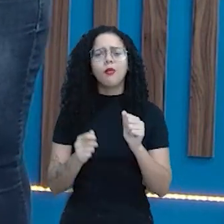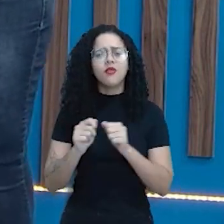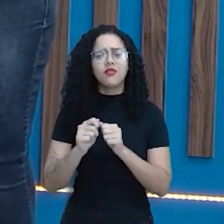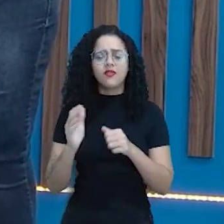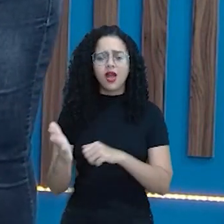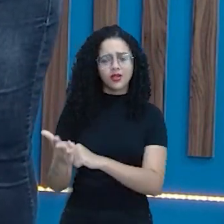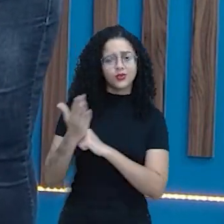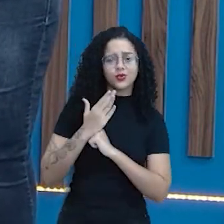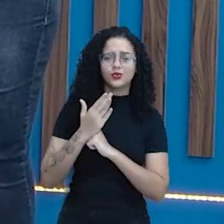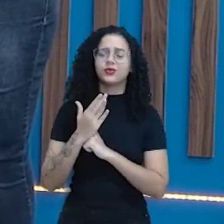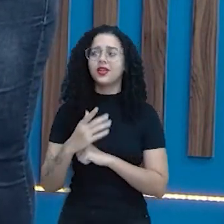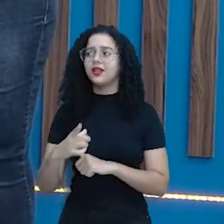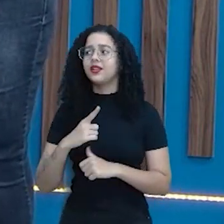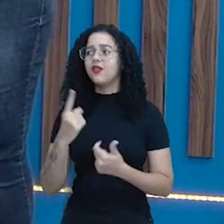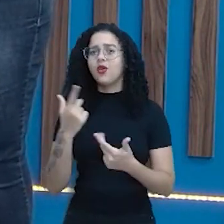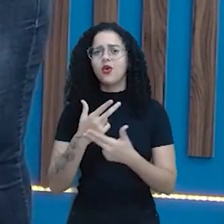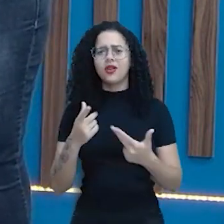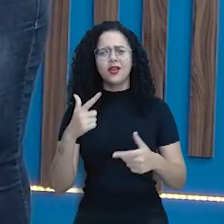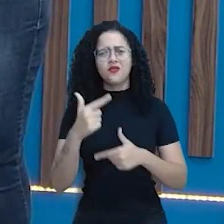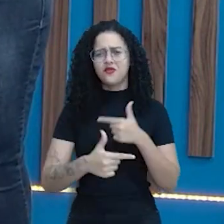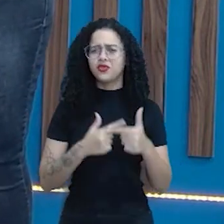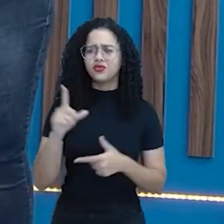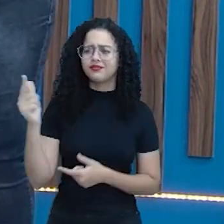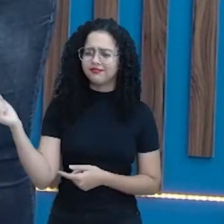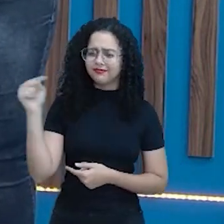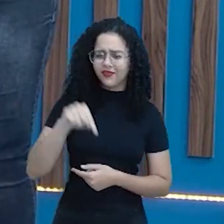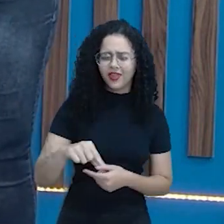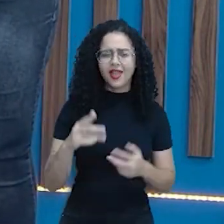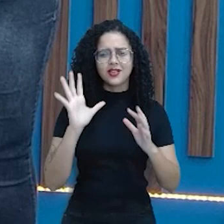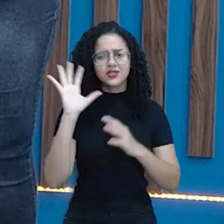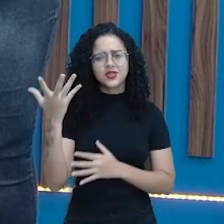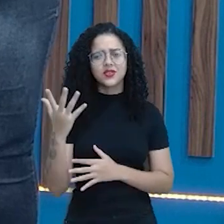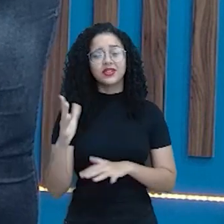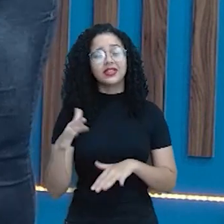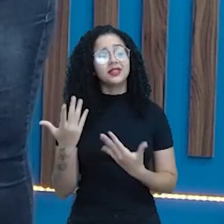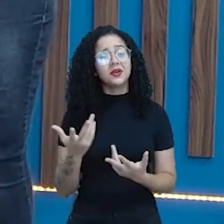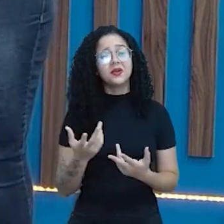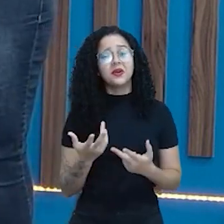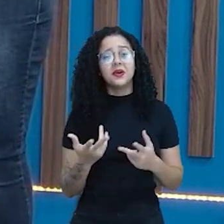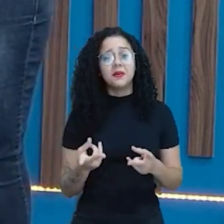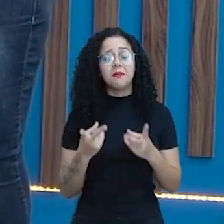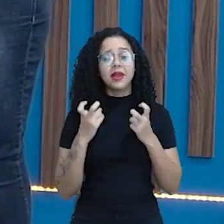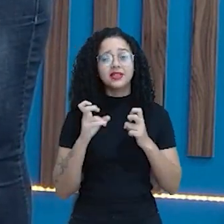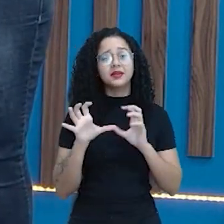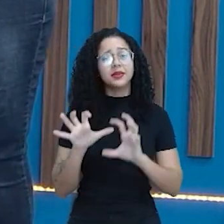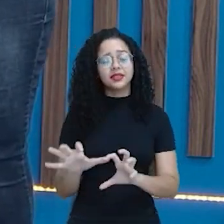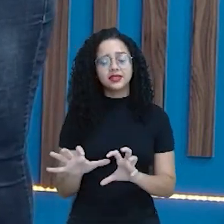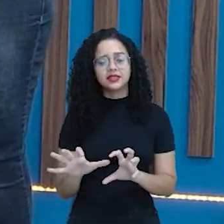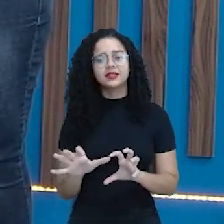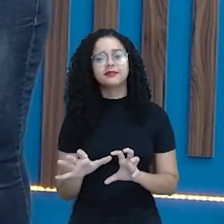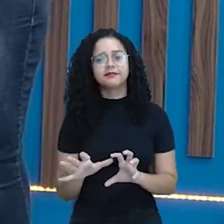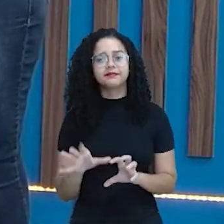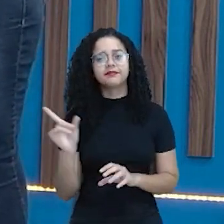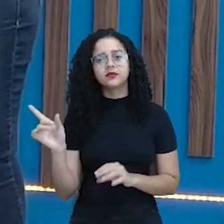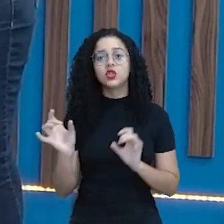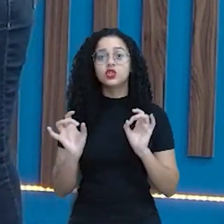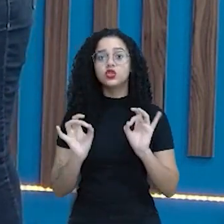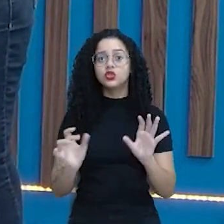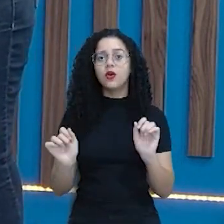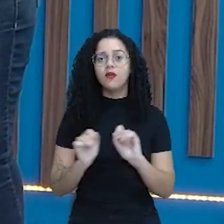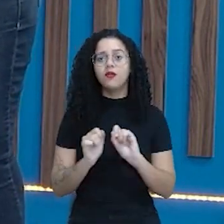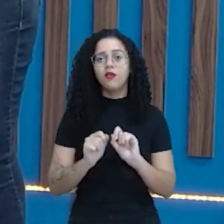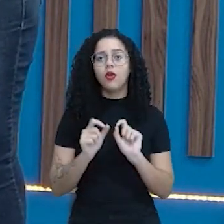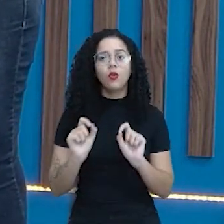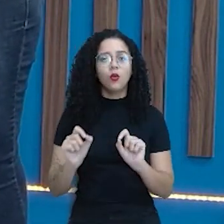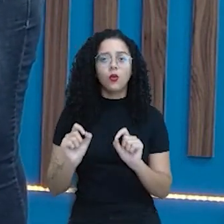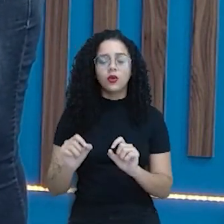ajudou a gente. Teve uma hora que não funcionou, ele veio, resolveu, Tá né? vendo? Então, você percebe dessa forma aí que ele só faz o que